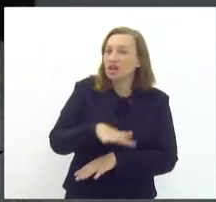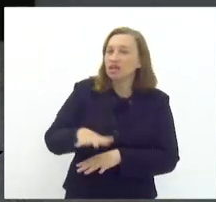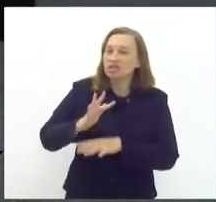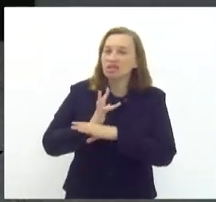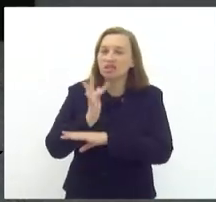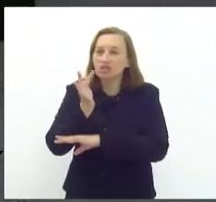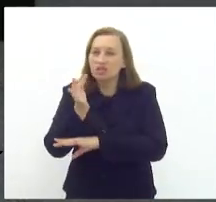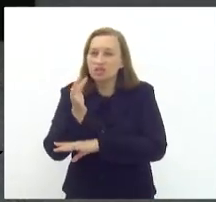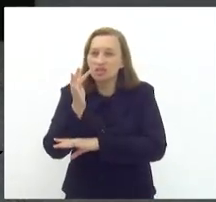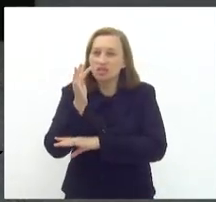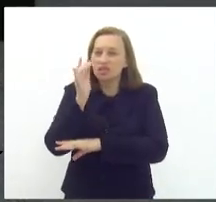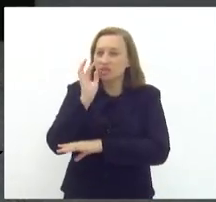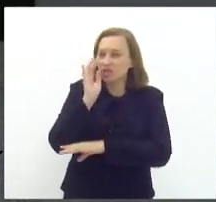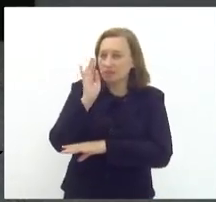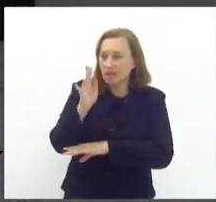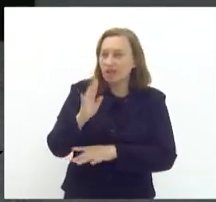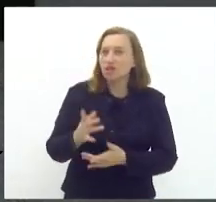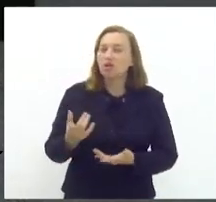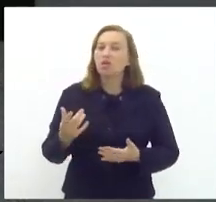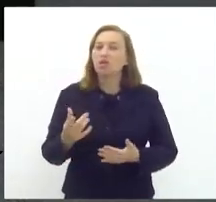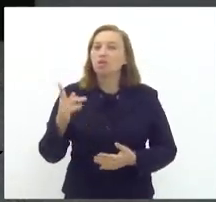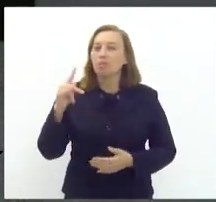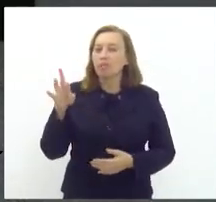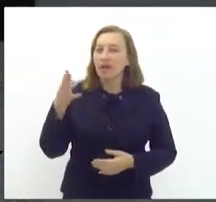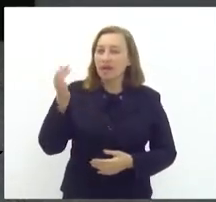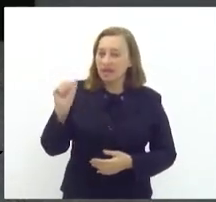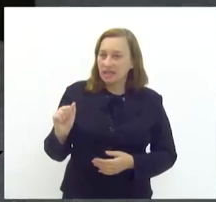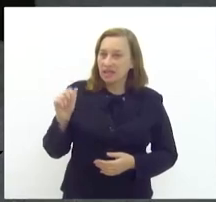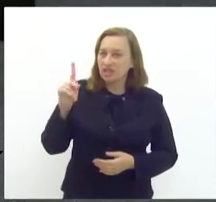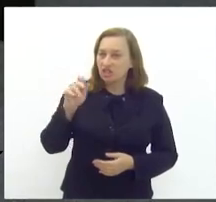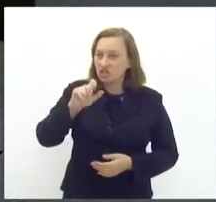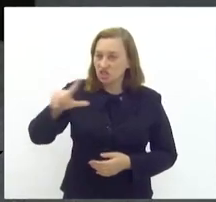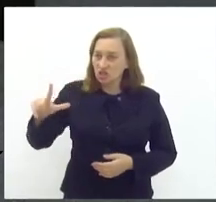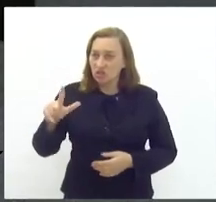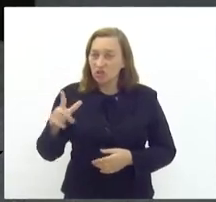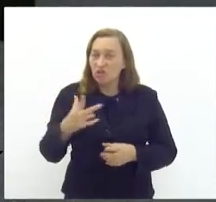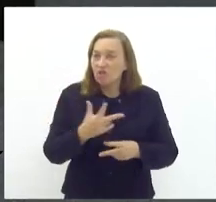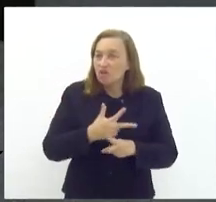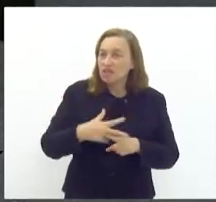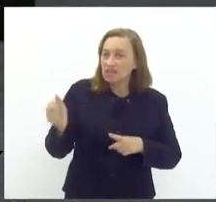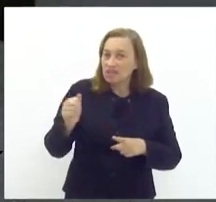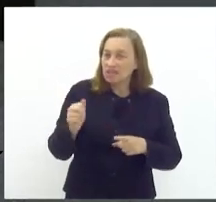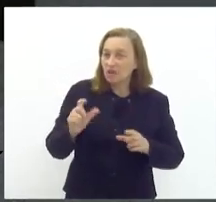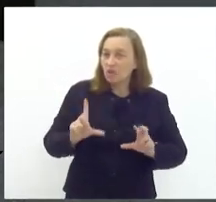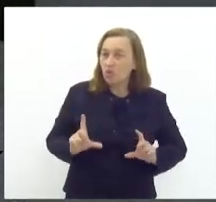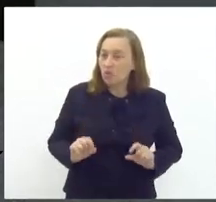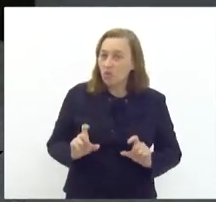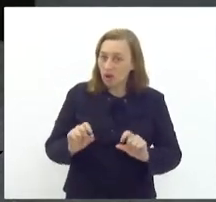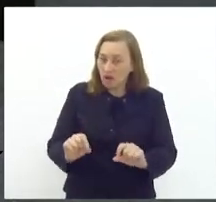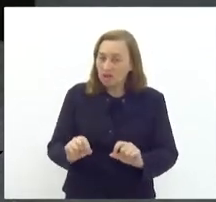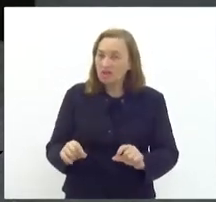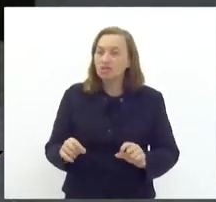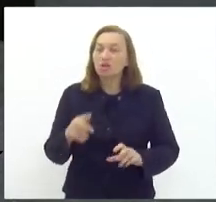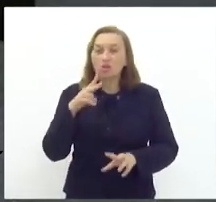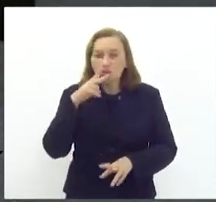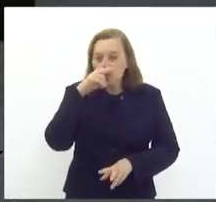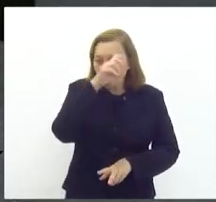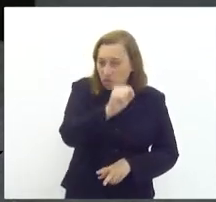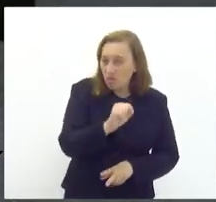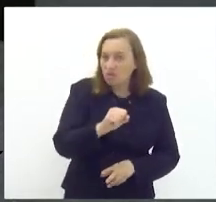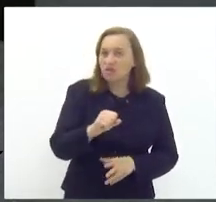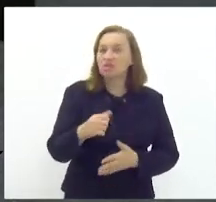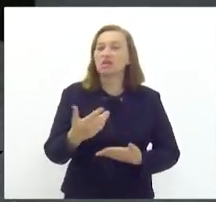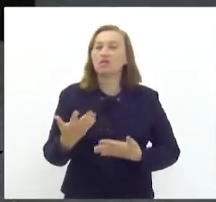a preta Gil que venceu recentemente o câncer Trazendo com tanta força com tanta